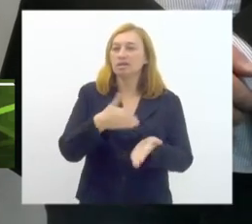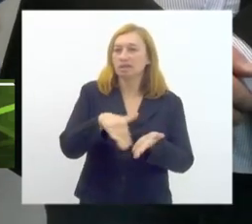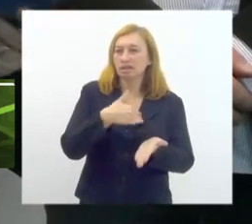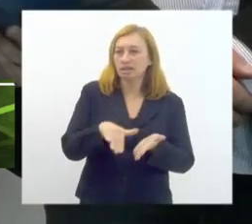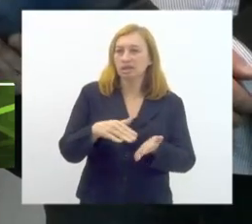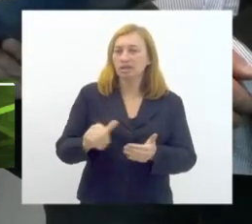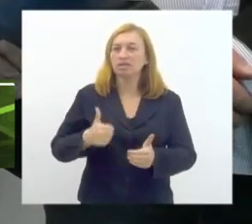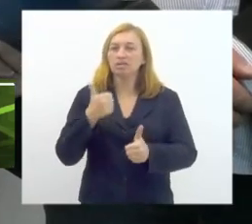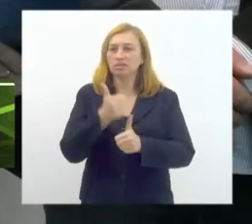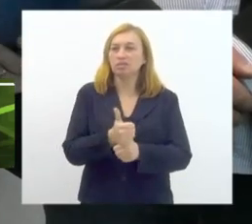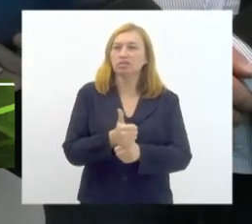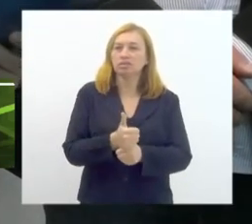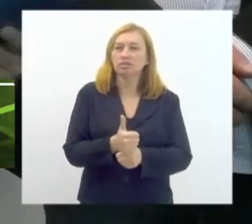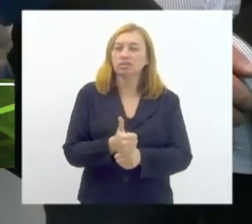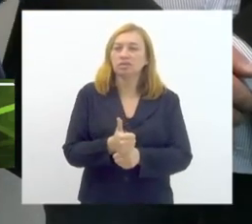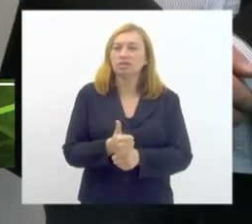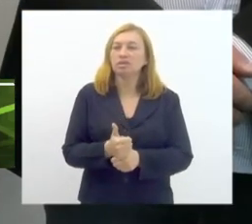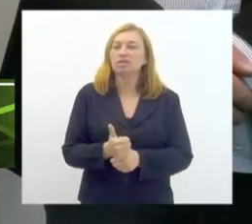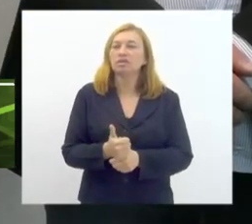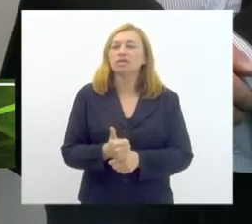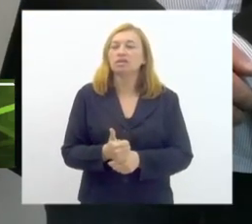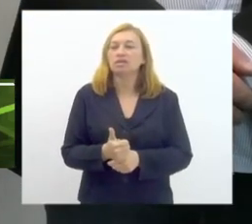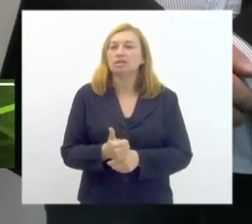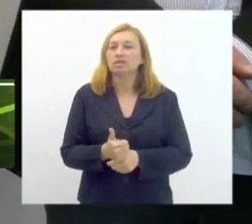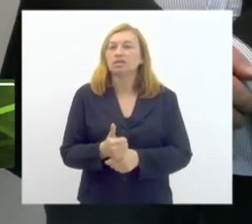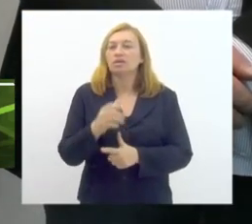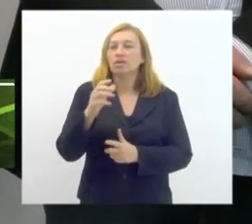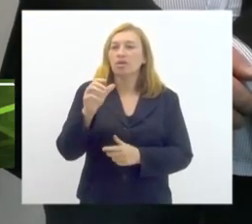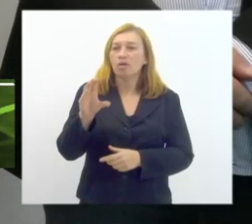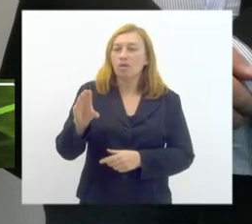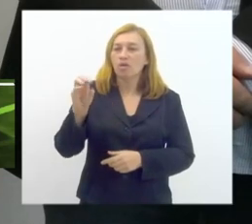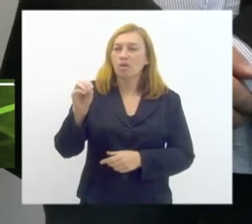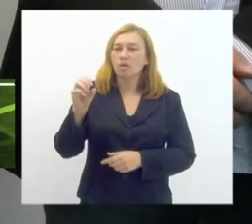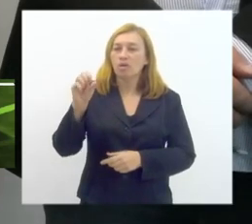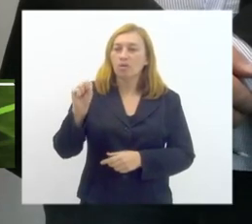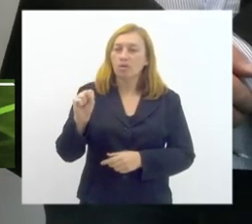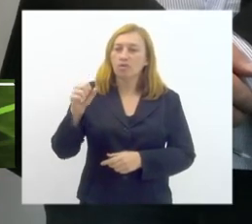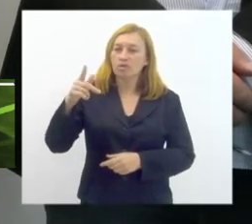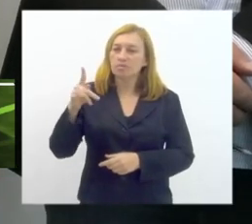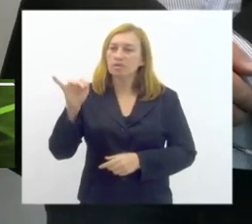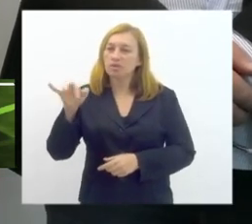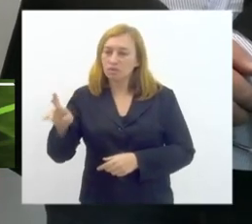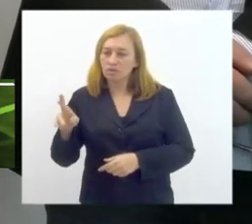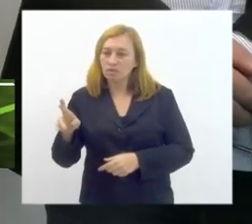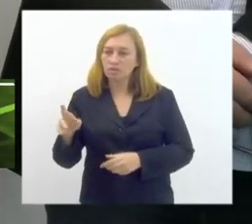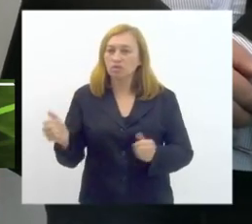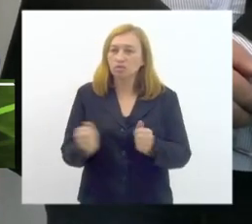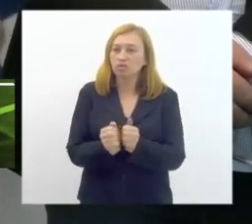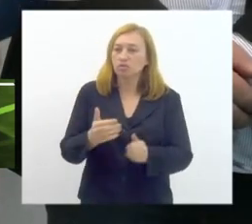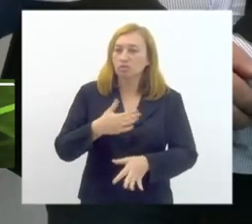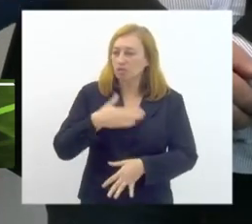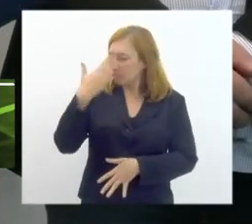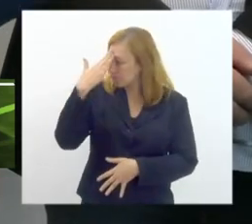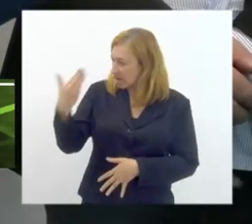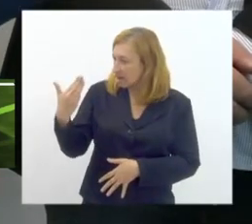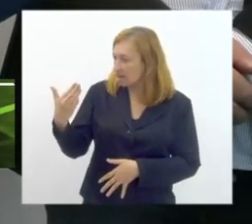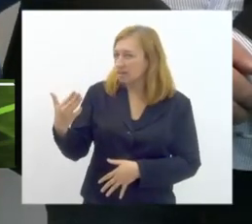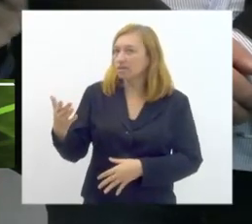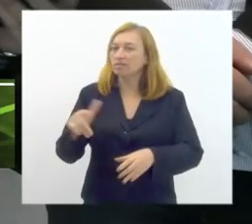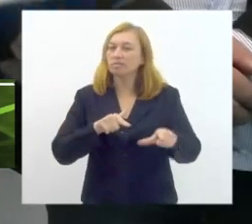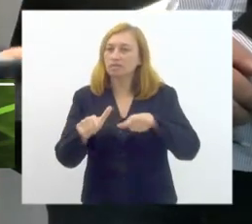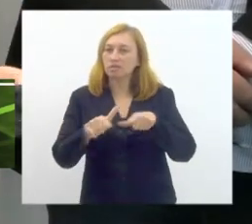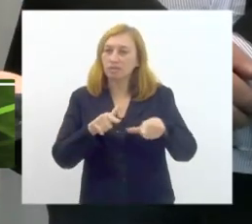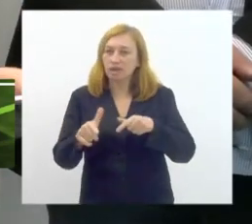de assumir essa Câmara Técnica agora do Conspinor junto comigo. Muito obrigado, Vanderlei, pela disponibilidade. E vamos